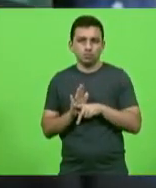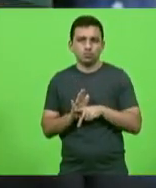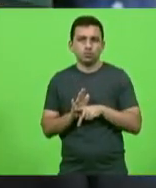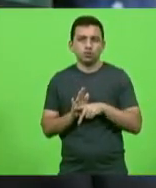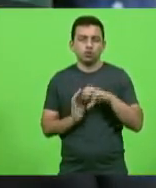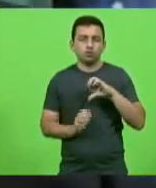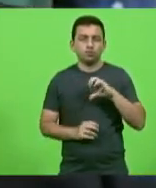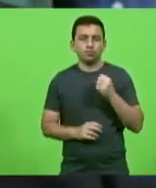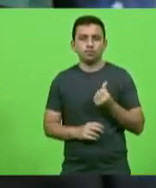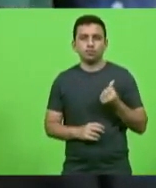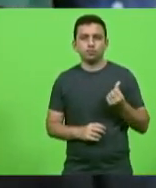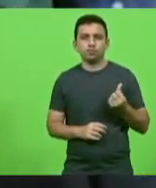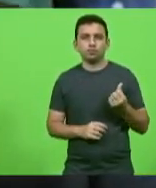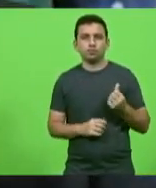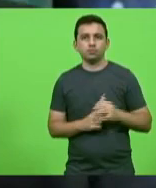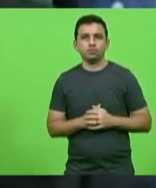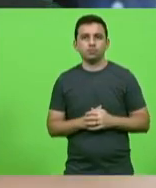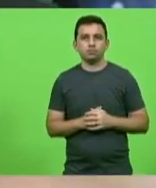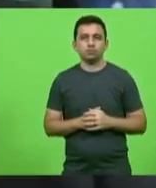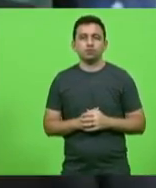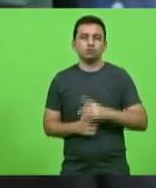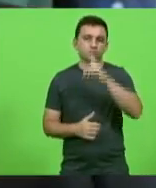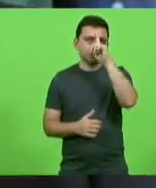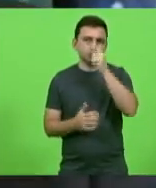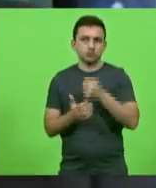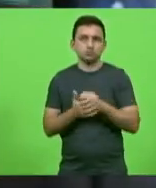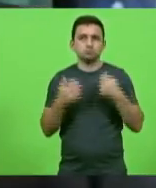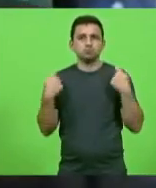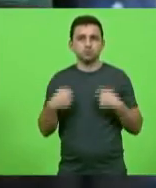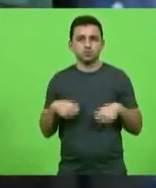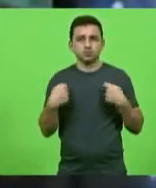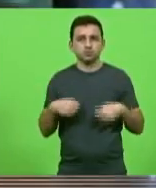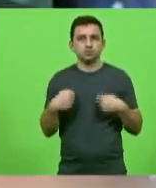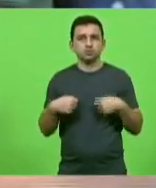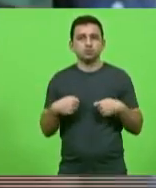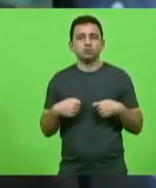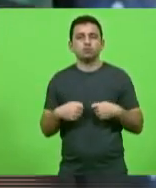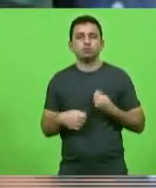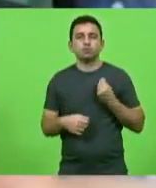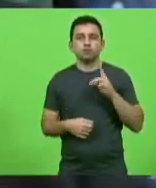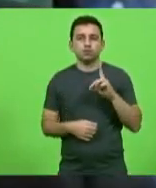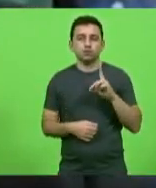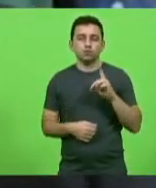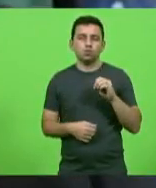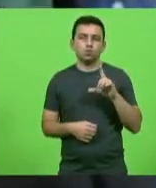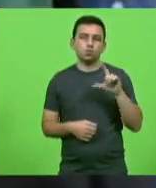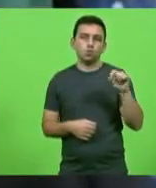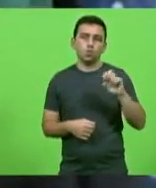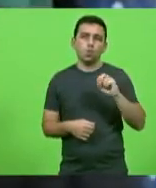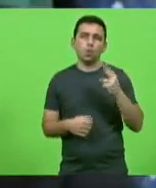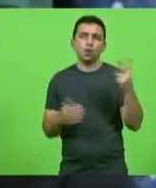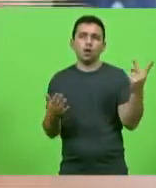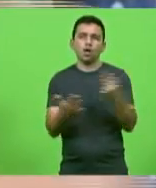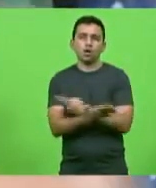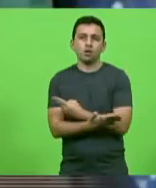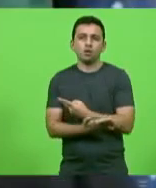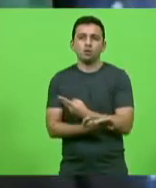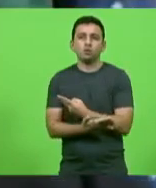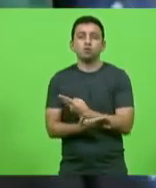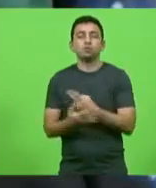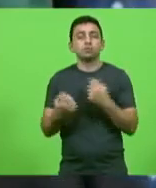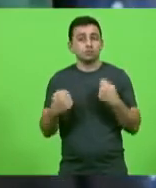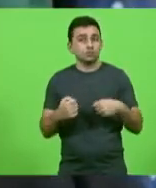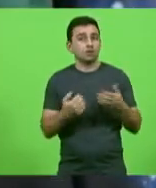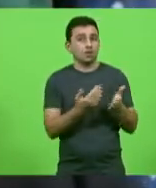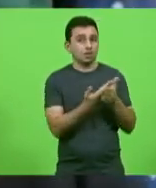966 de 2020 e determina a necessidade processo de dólar o Euro não sei para que